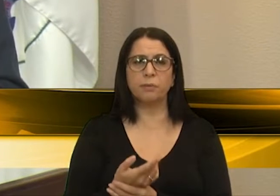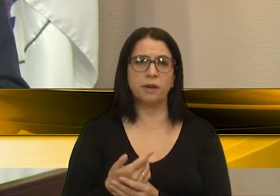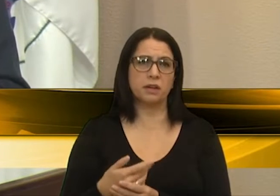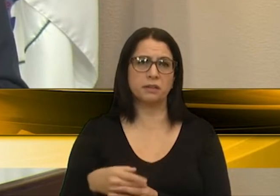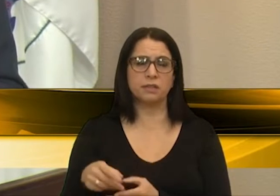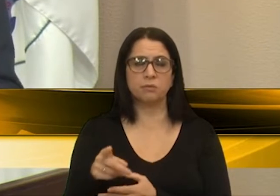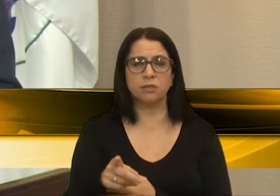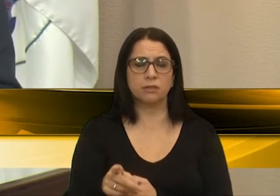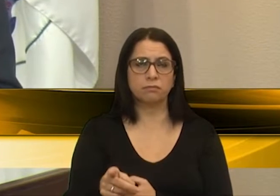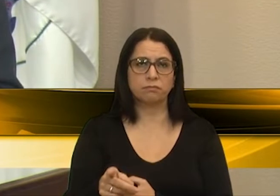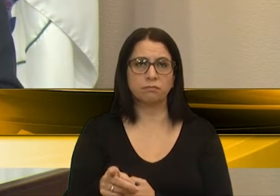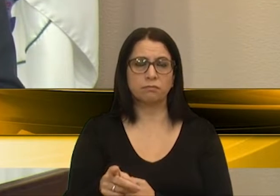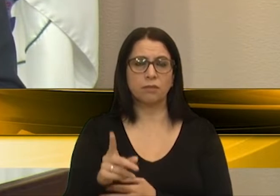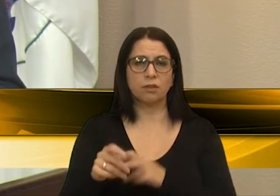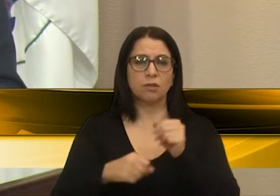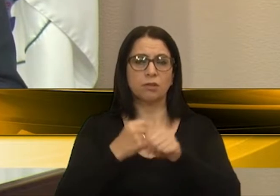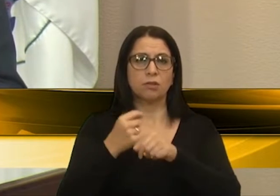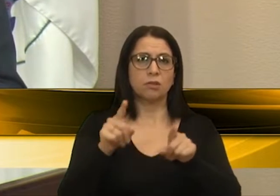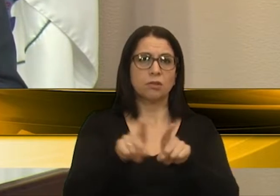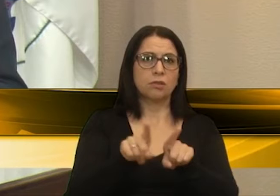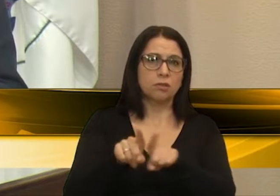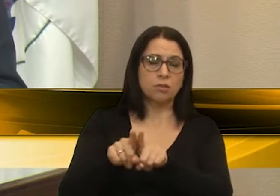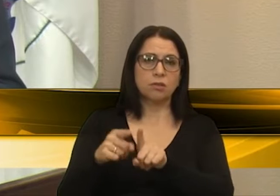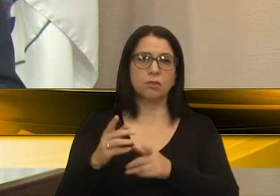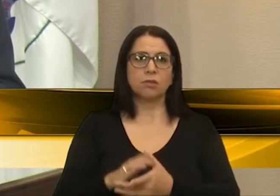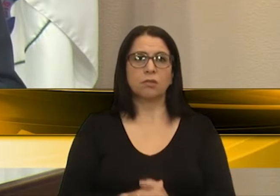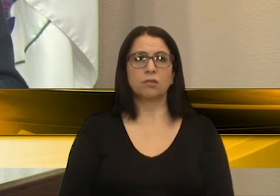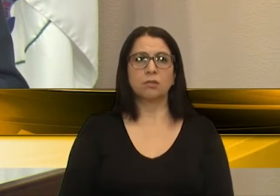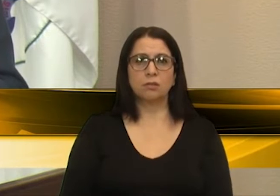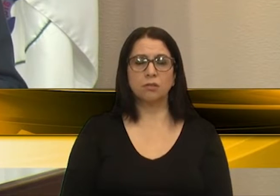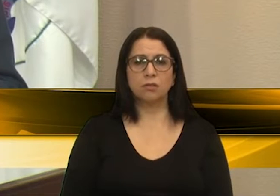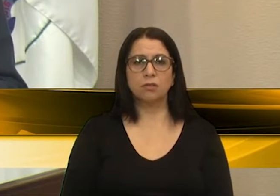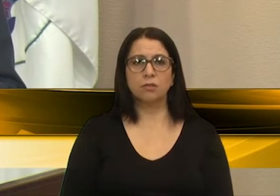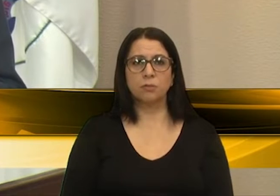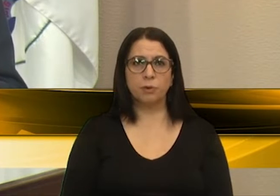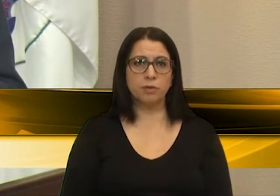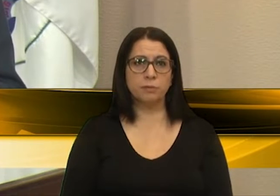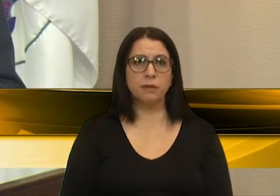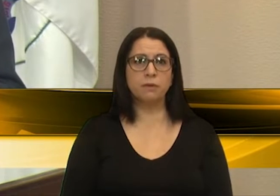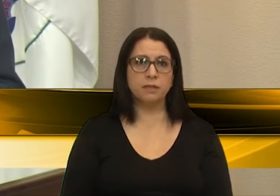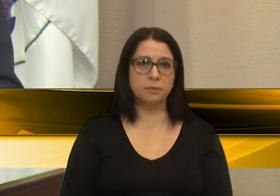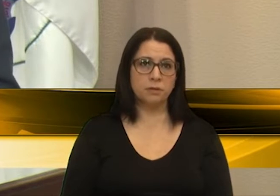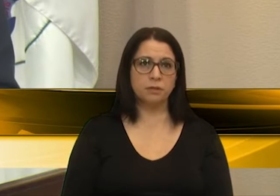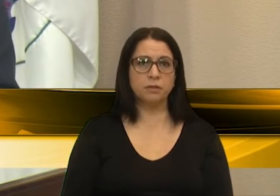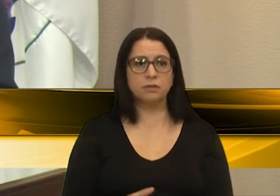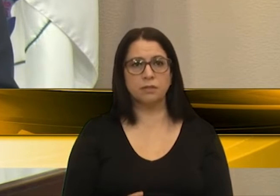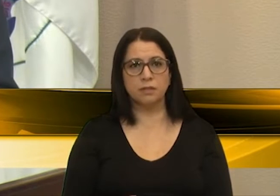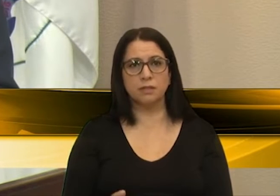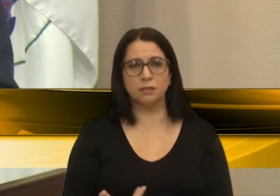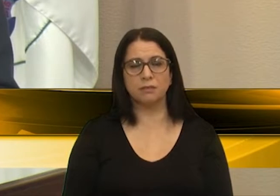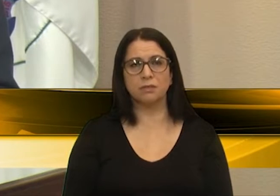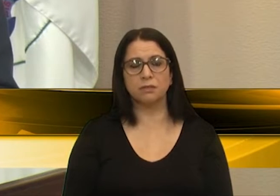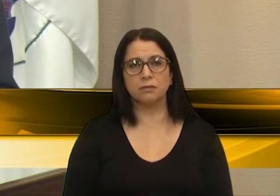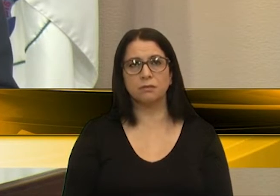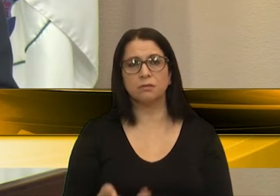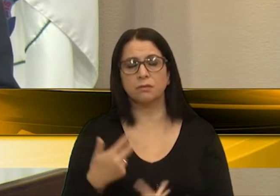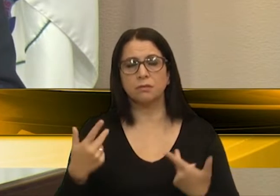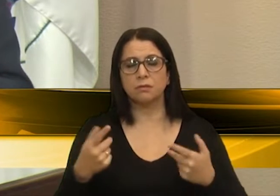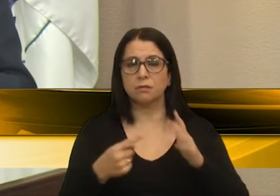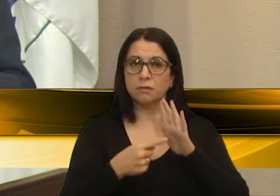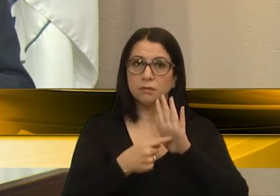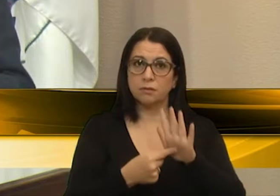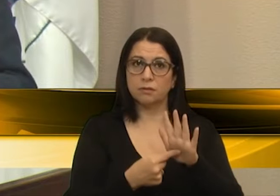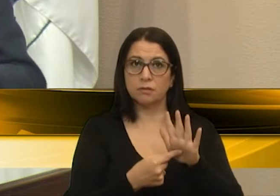aspectos. Neste ano também nós falamos do elemento da violência, né? Sempre